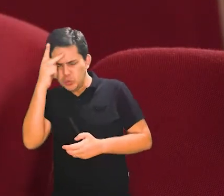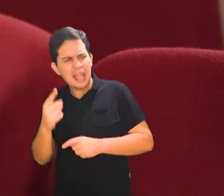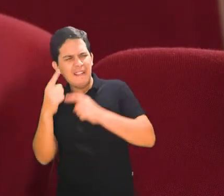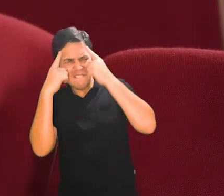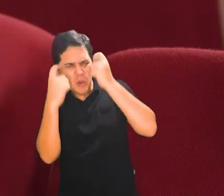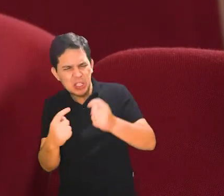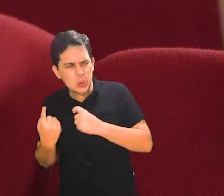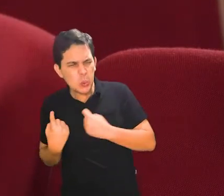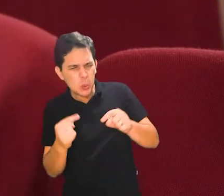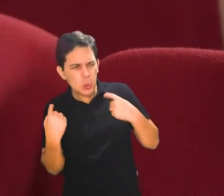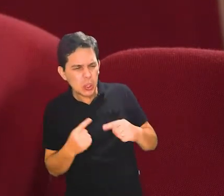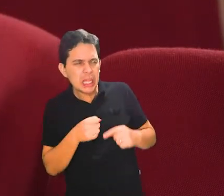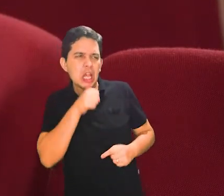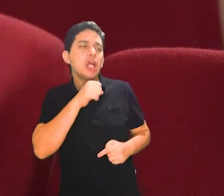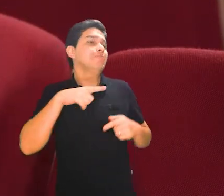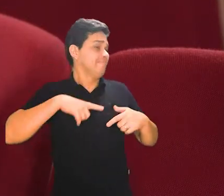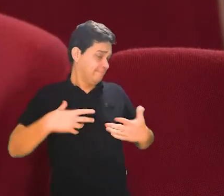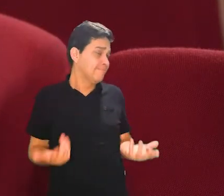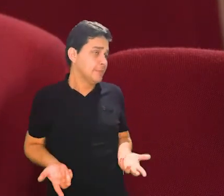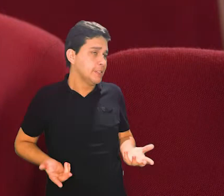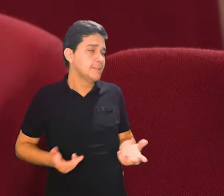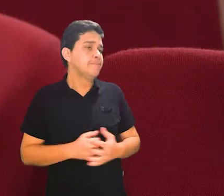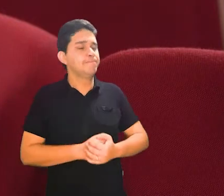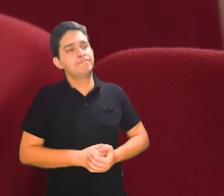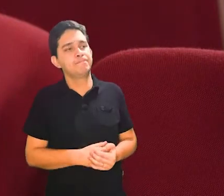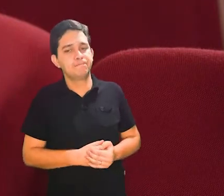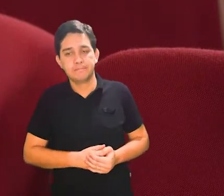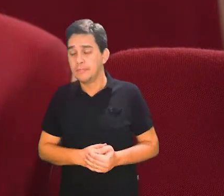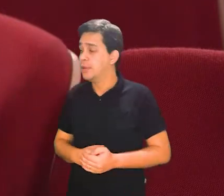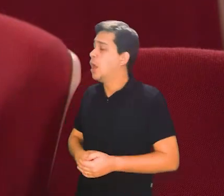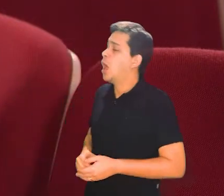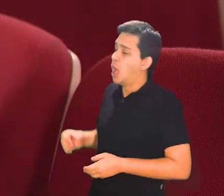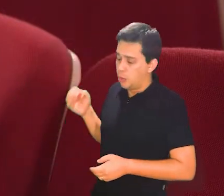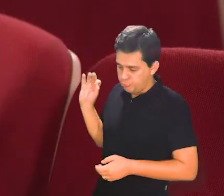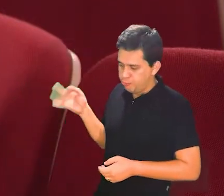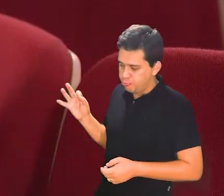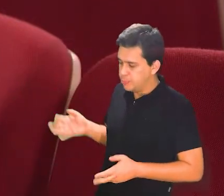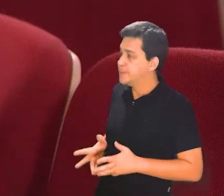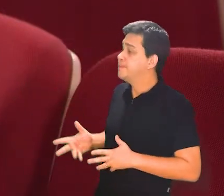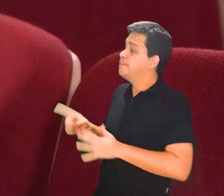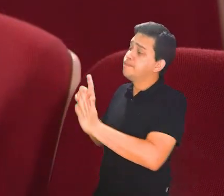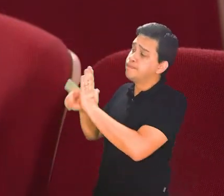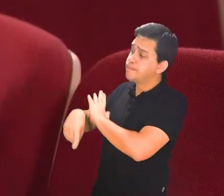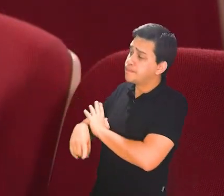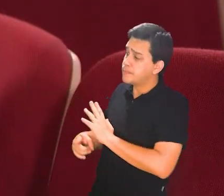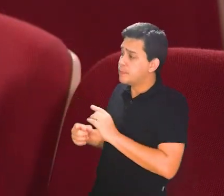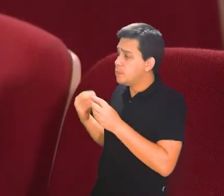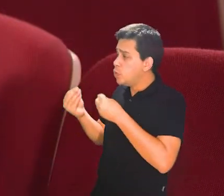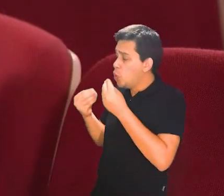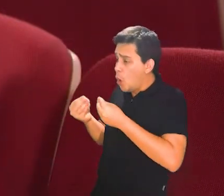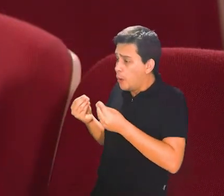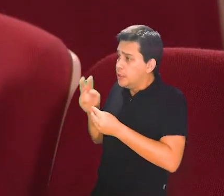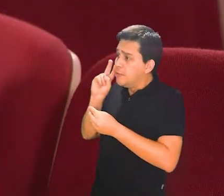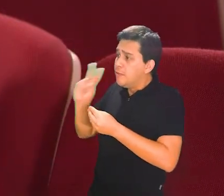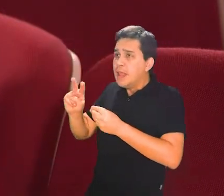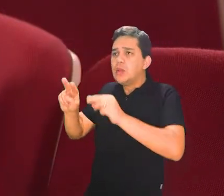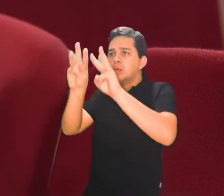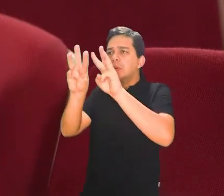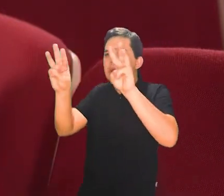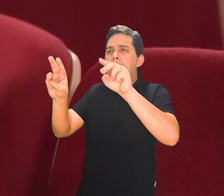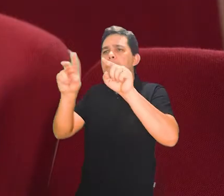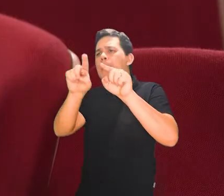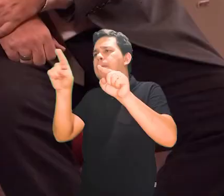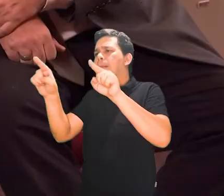dos atendimentos da ouvidoria, né? Como que eles podem contribuir para um melhor entendimento das demandas e das necessidades da